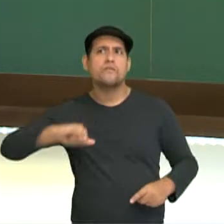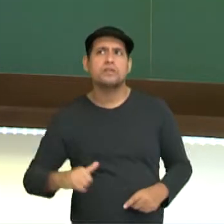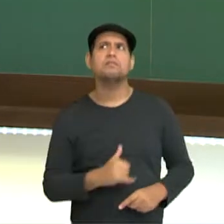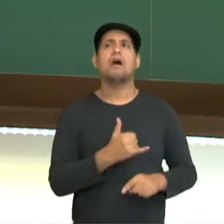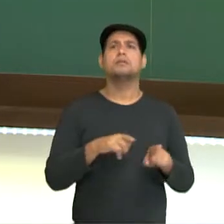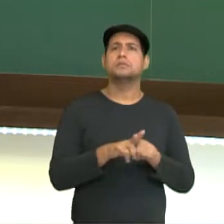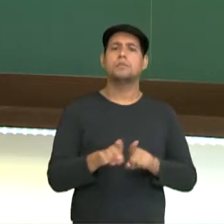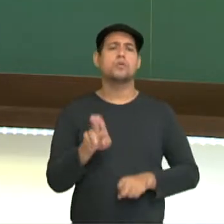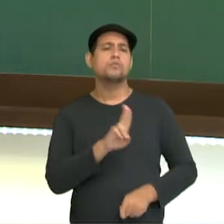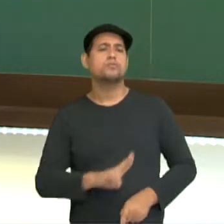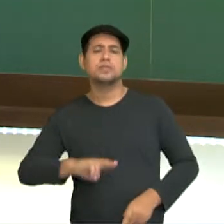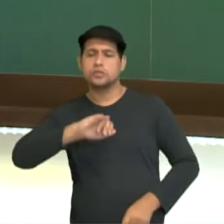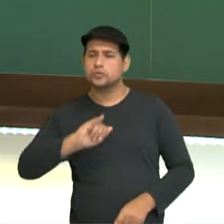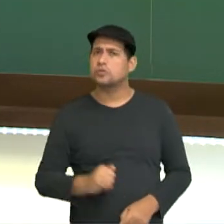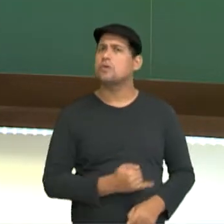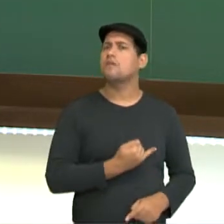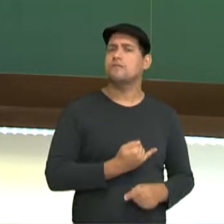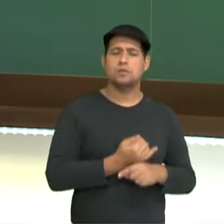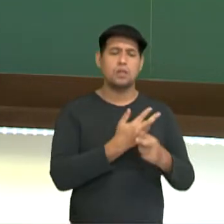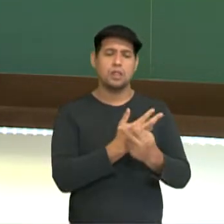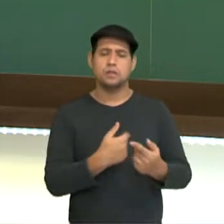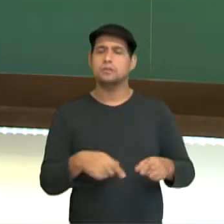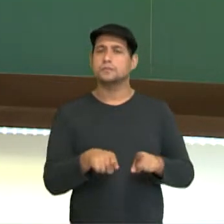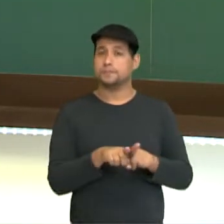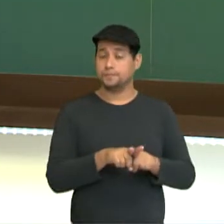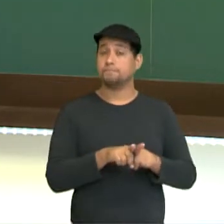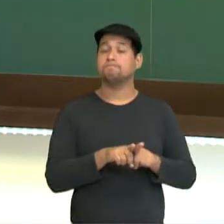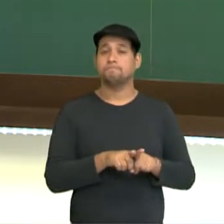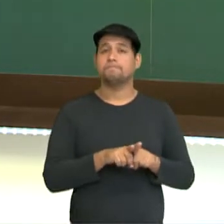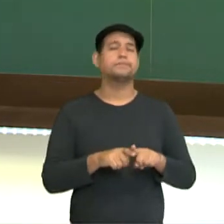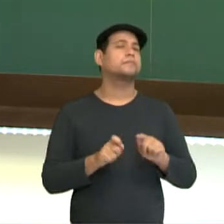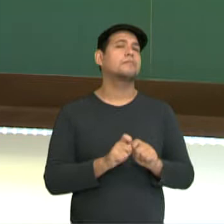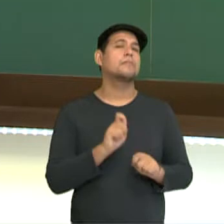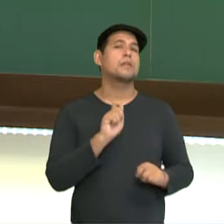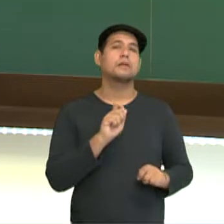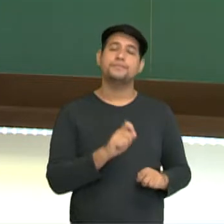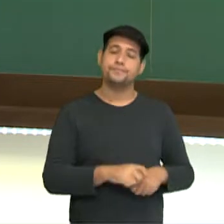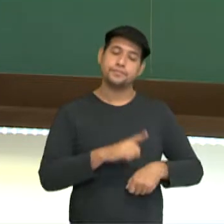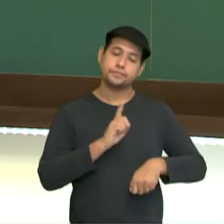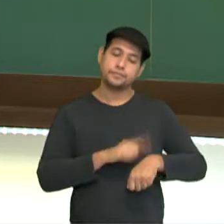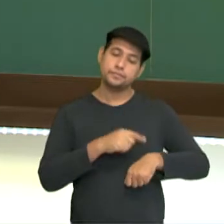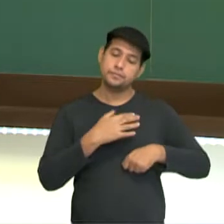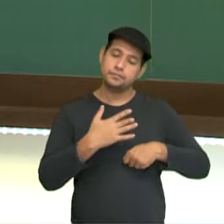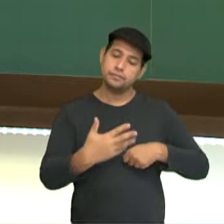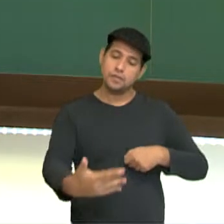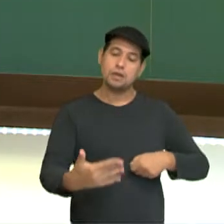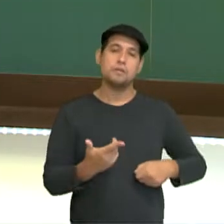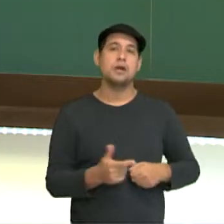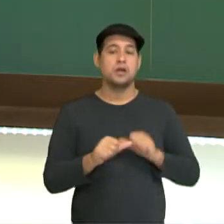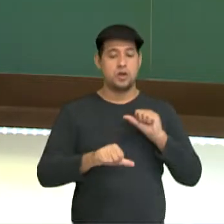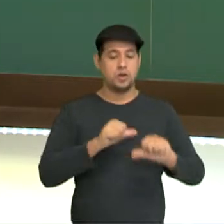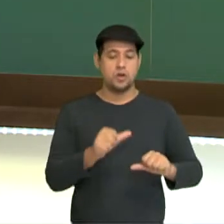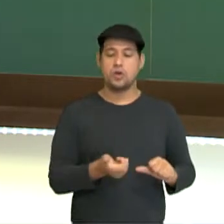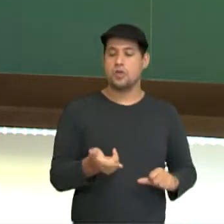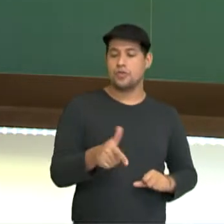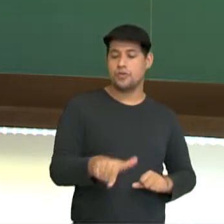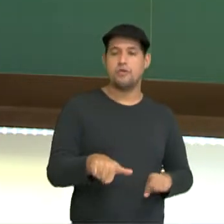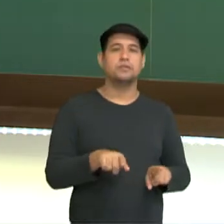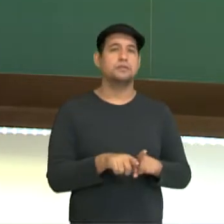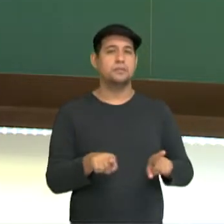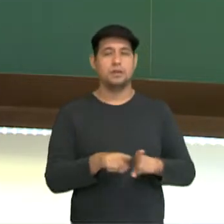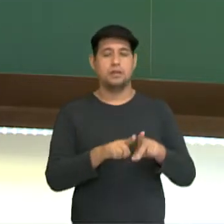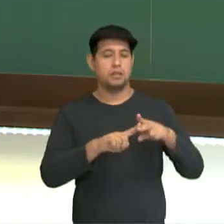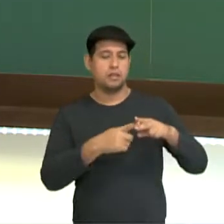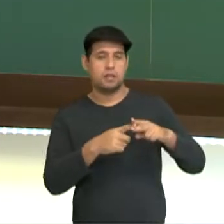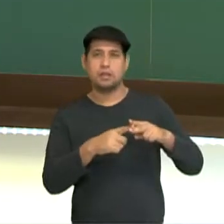uma reutilização daquele recurso, para que haja tempo para a renovabilidade da